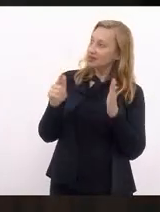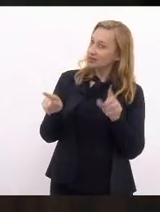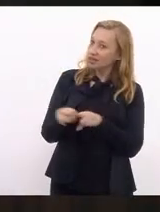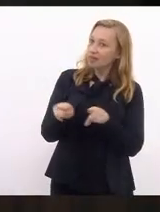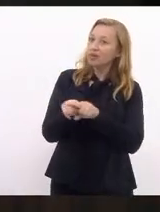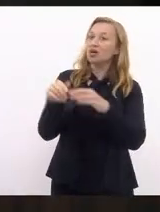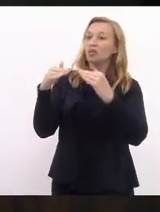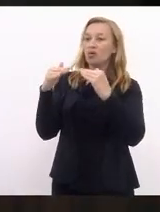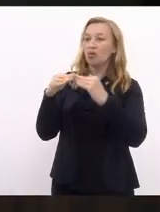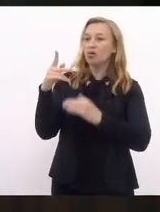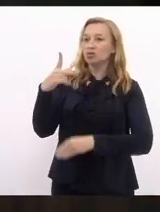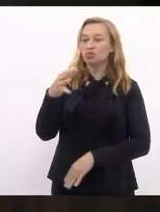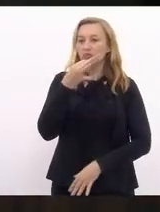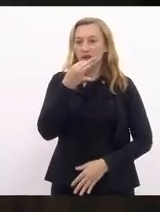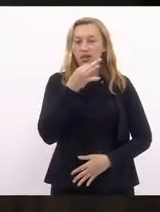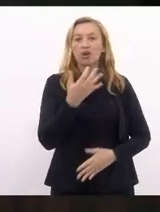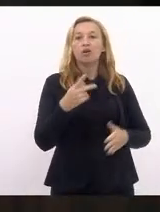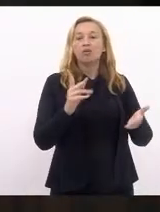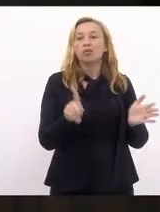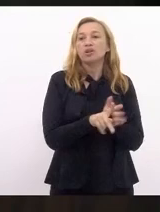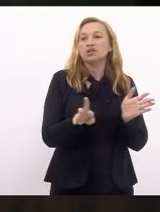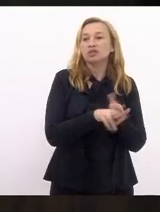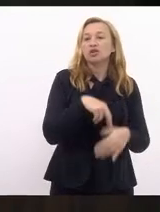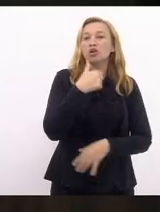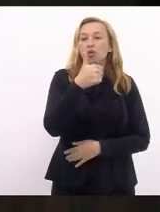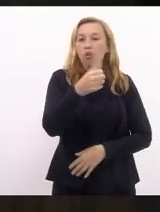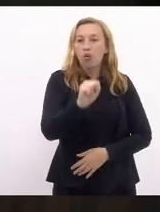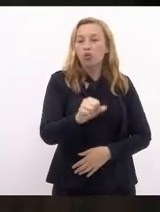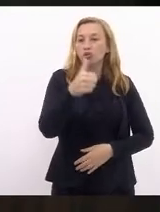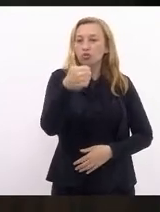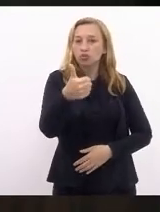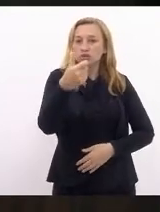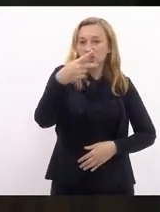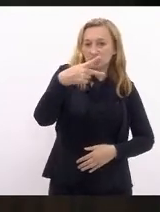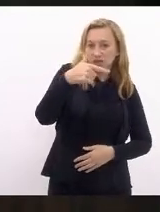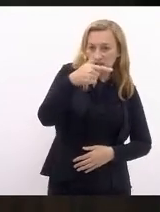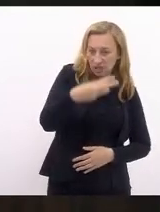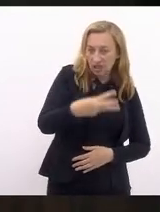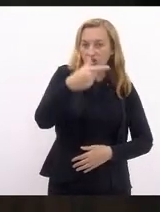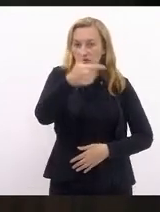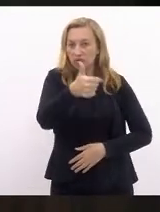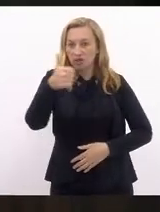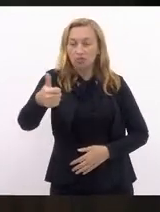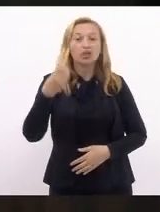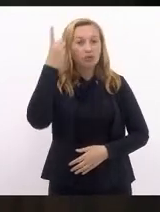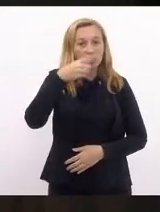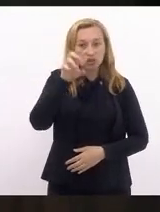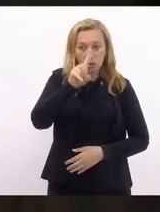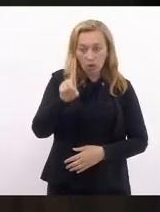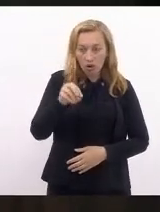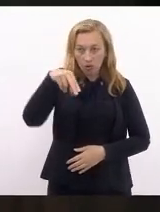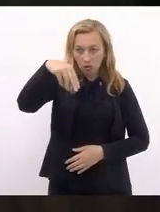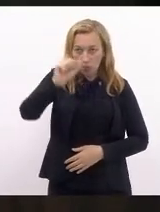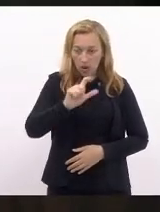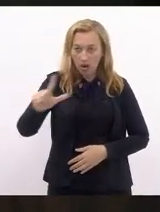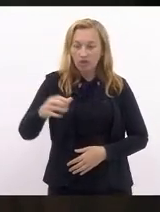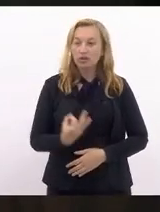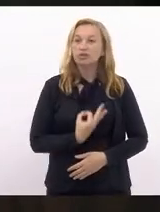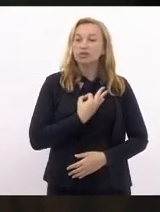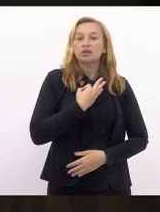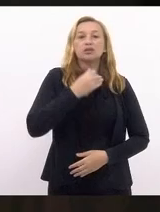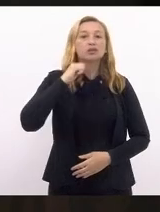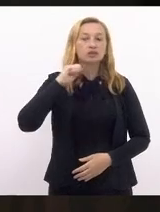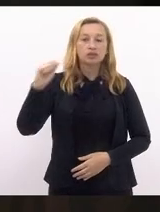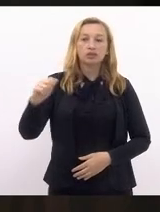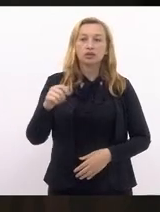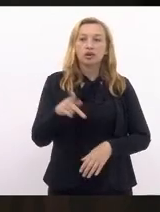concordo com o pneu de vossa excelência pode atentado são 813 2021 de alta Deputado Noel de Carvalho consegue medalha Tiradentes e respectivo